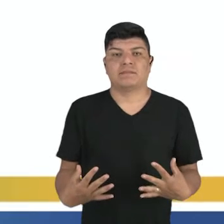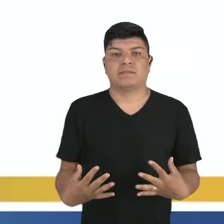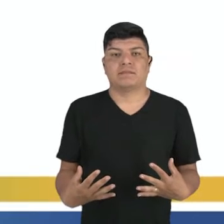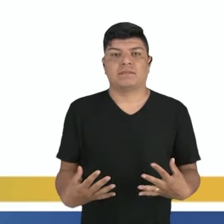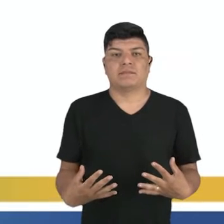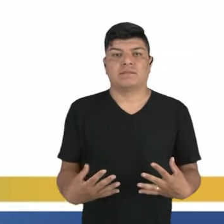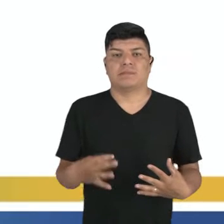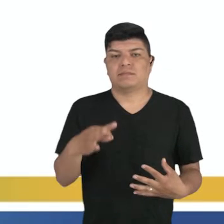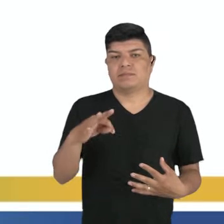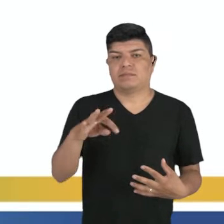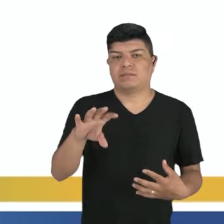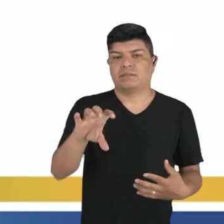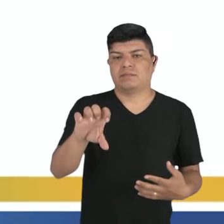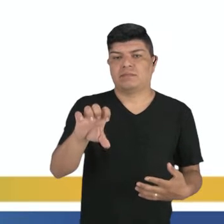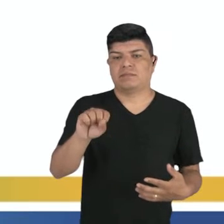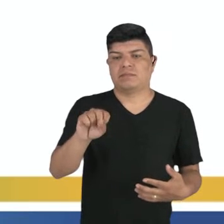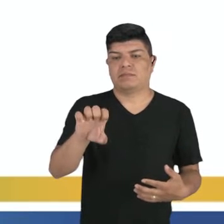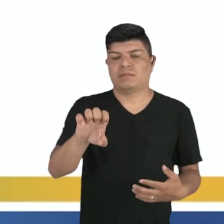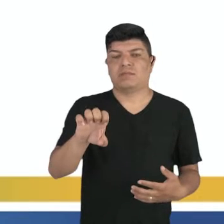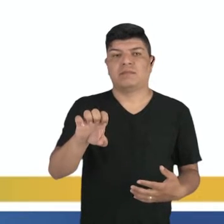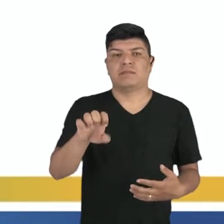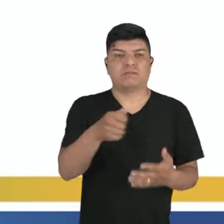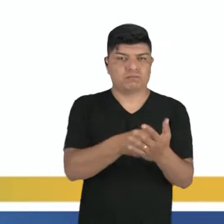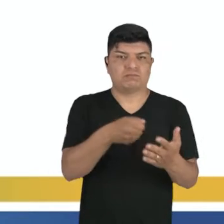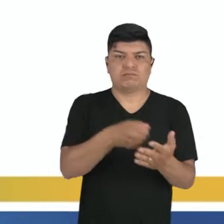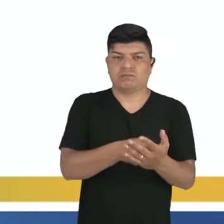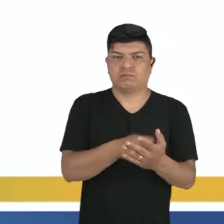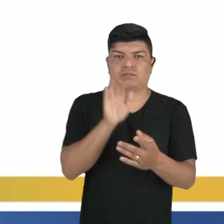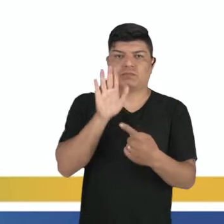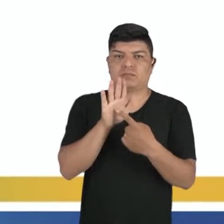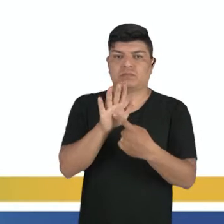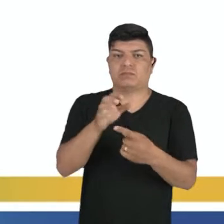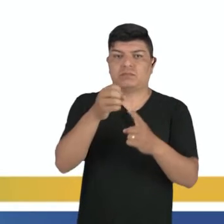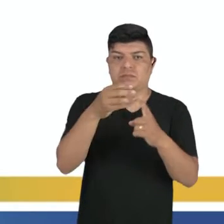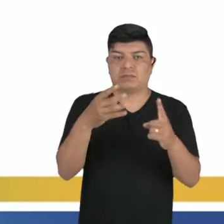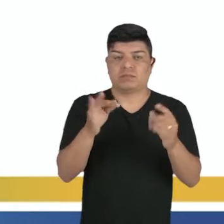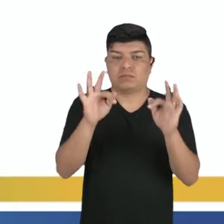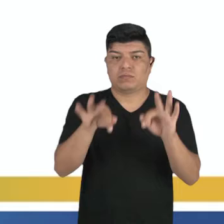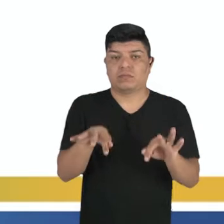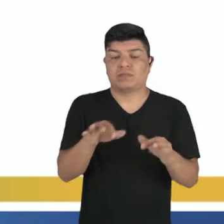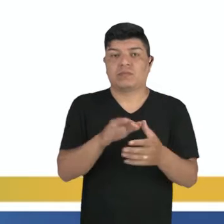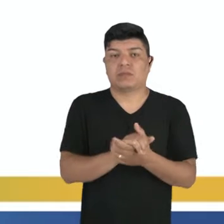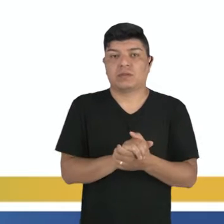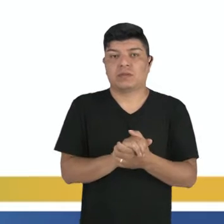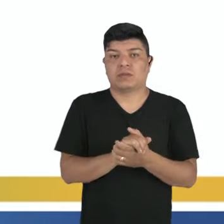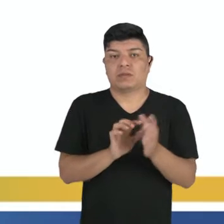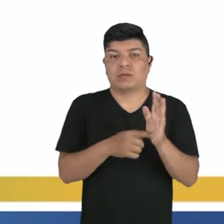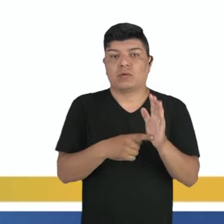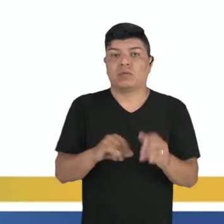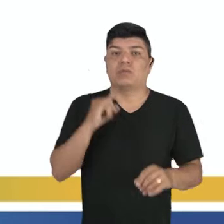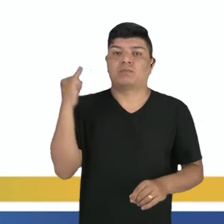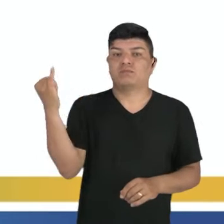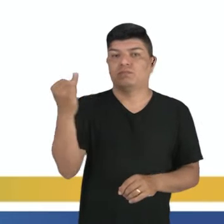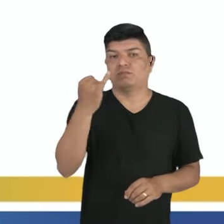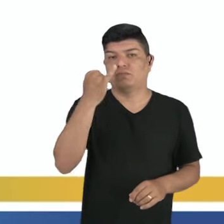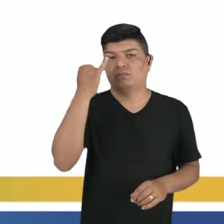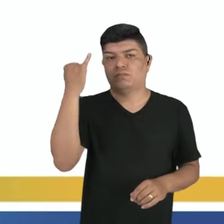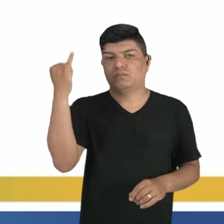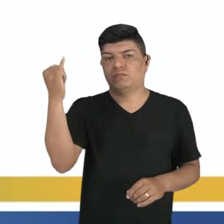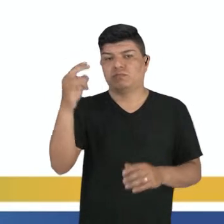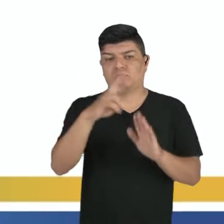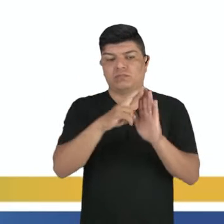a tese, né? Aí você defendeu, você apresentou argumentos e no final, o ponto crucial,